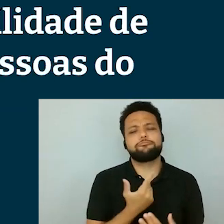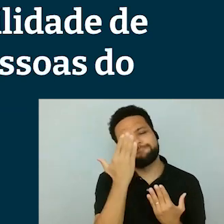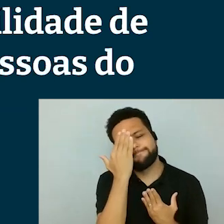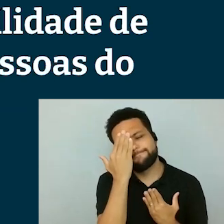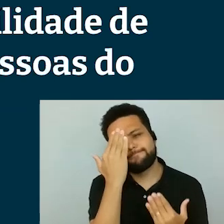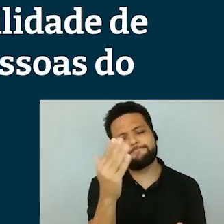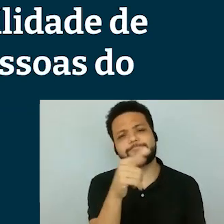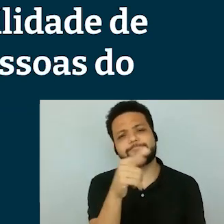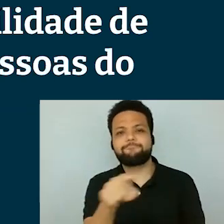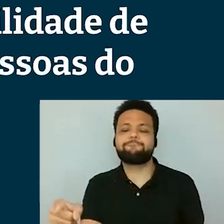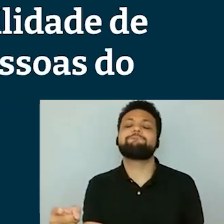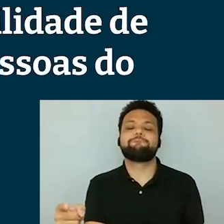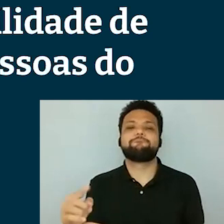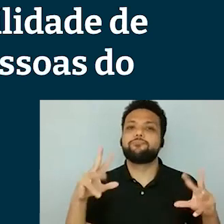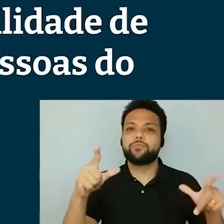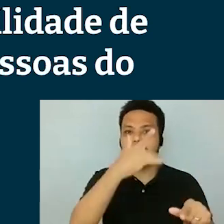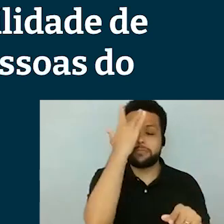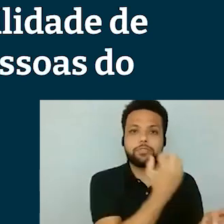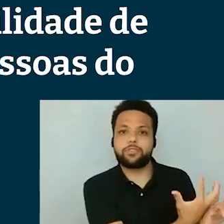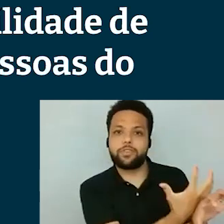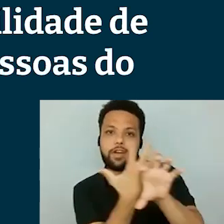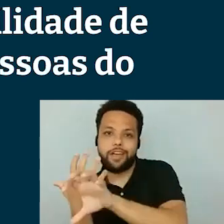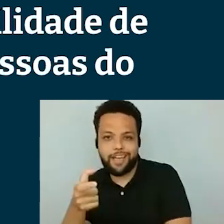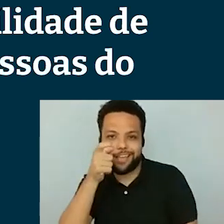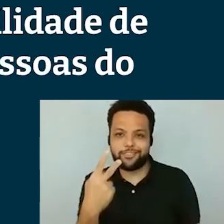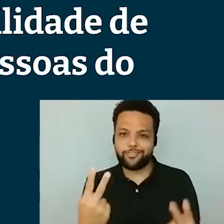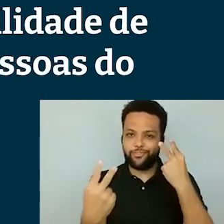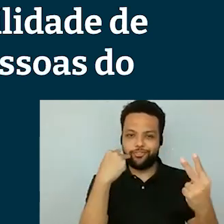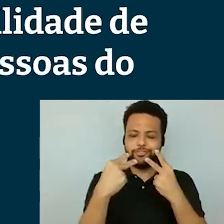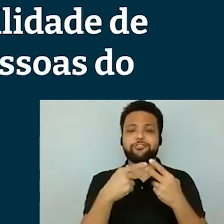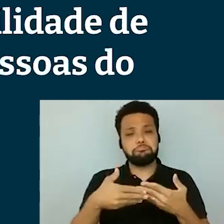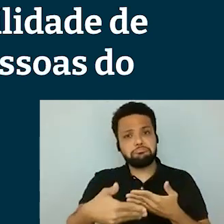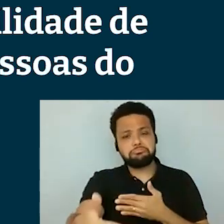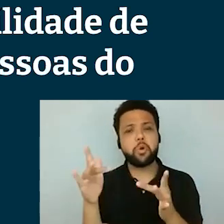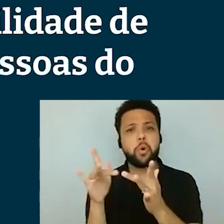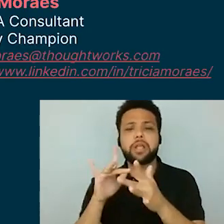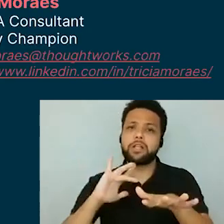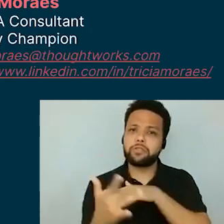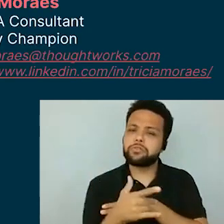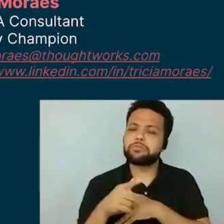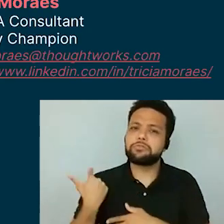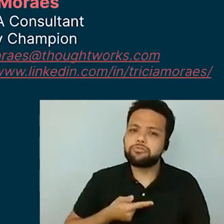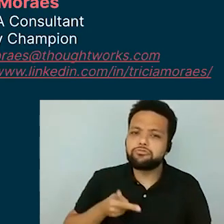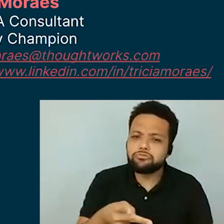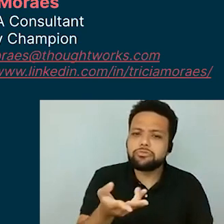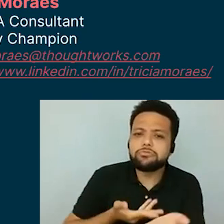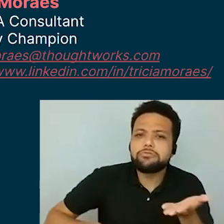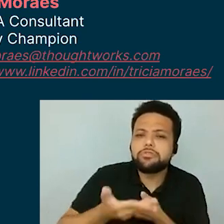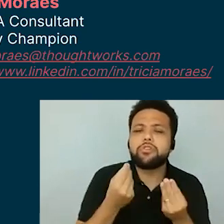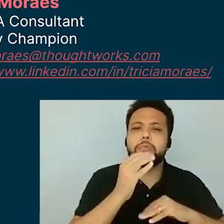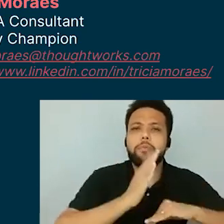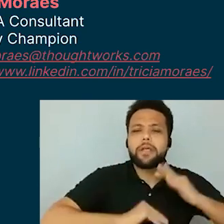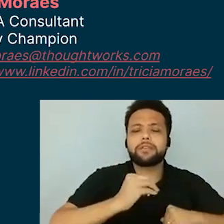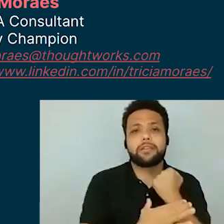a presença de todas vocês e a gente vai se conectar aí nas redes sociais para continuar discutindo sobre as práticas de segurança.